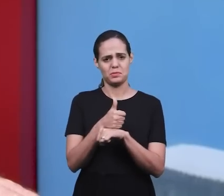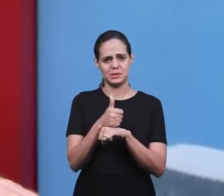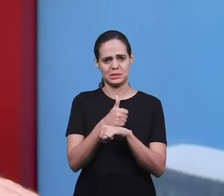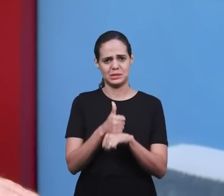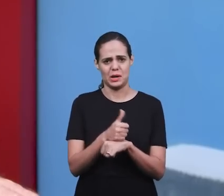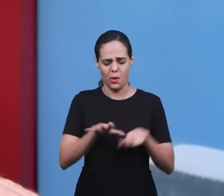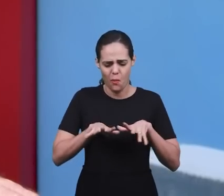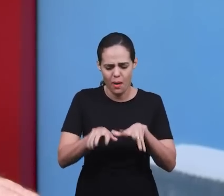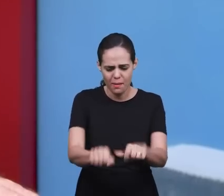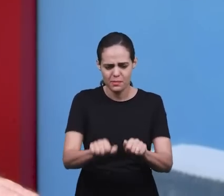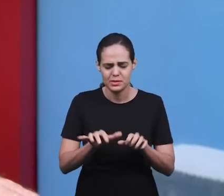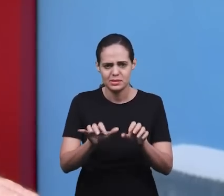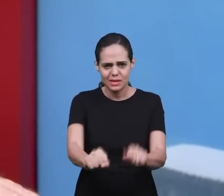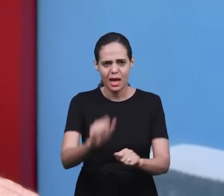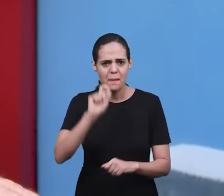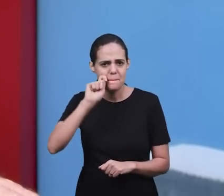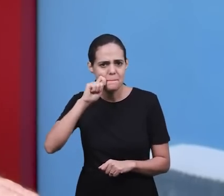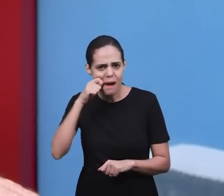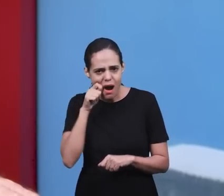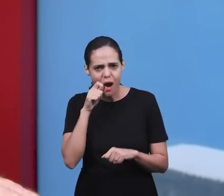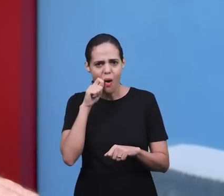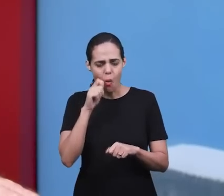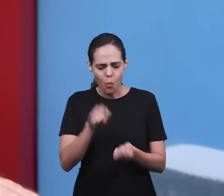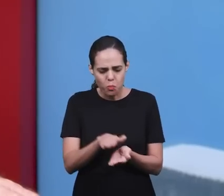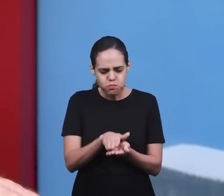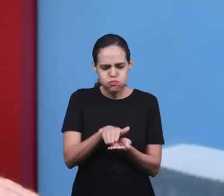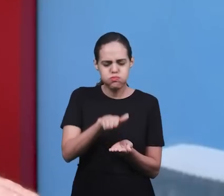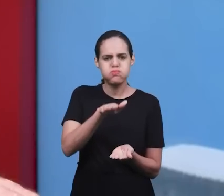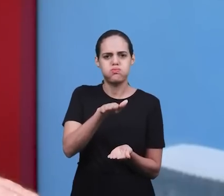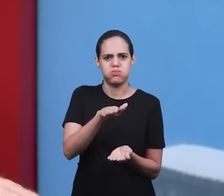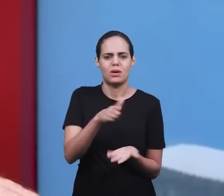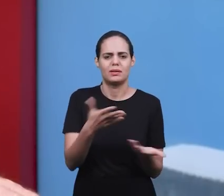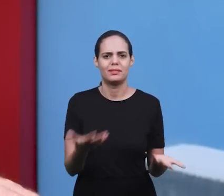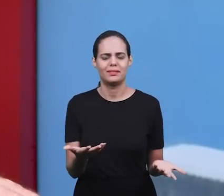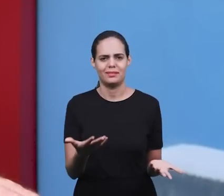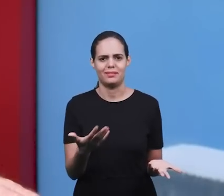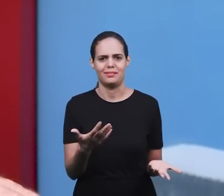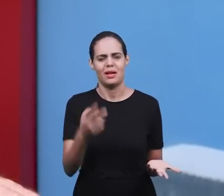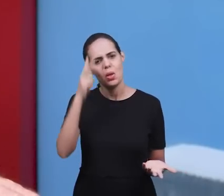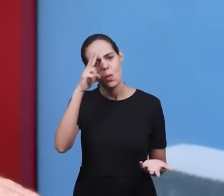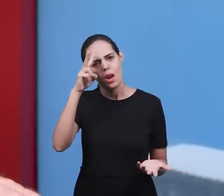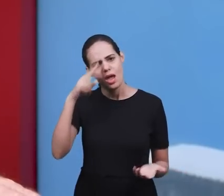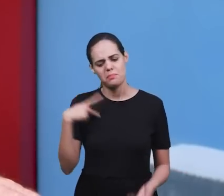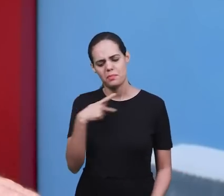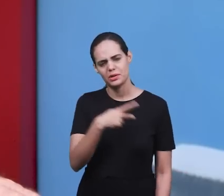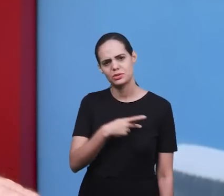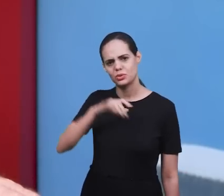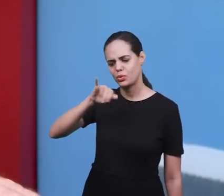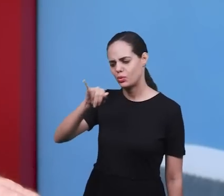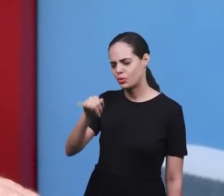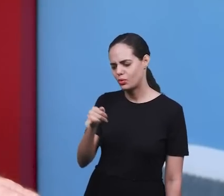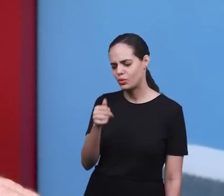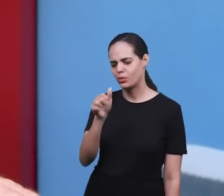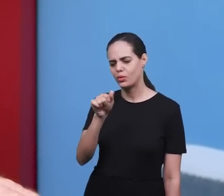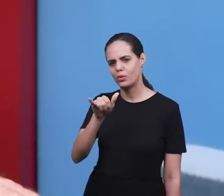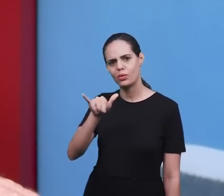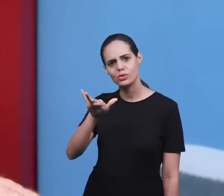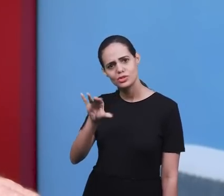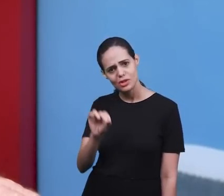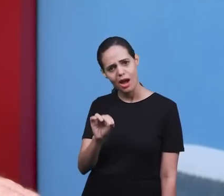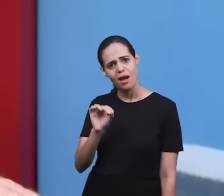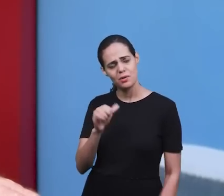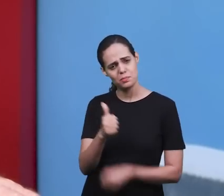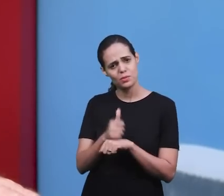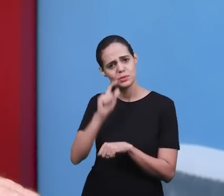padeiro, né? E era um servo que o Senhor usava de uma forma especial, e que na simplicidade e